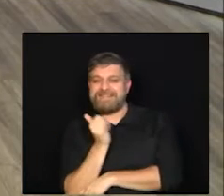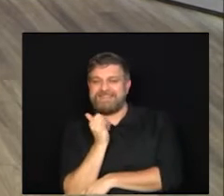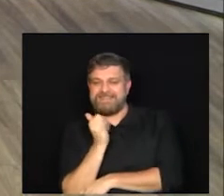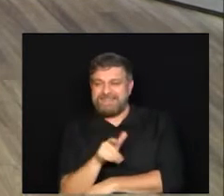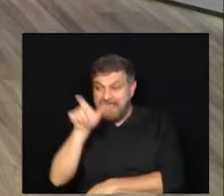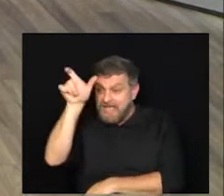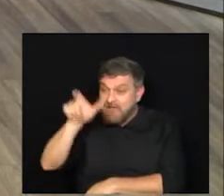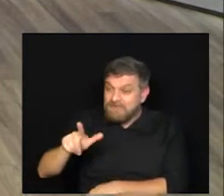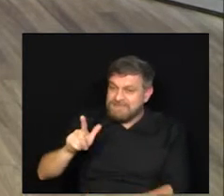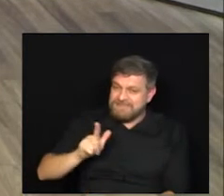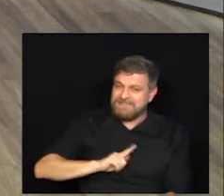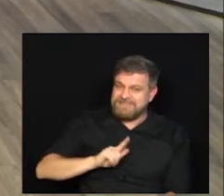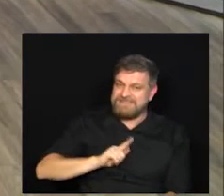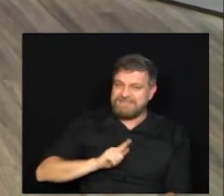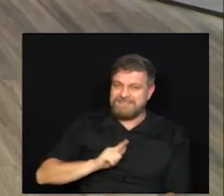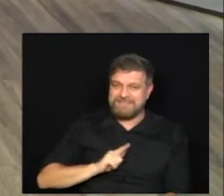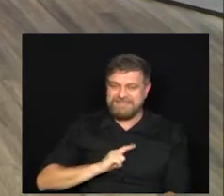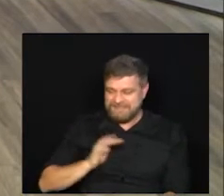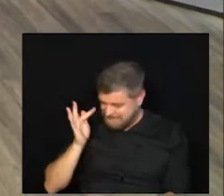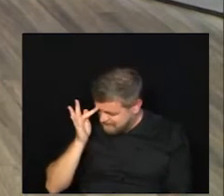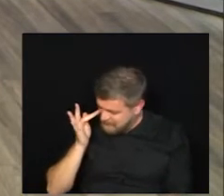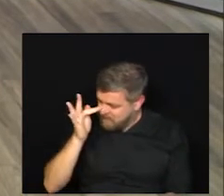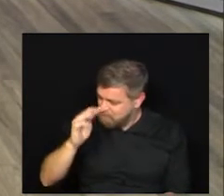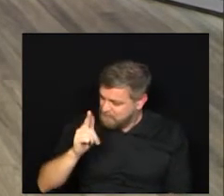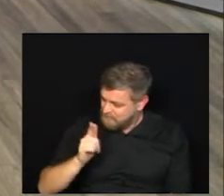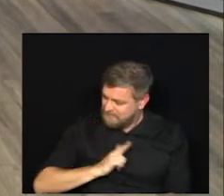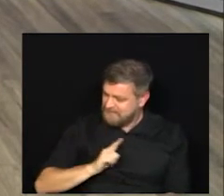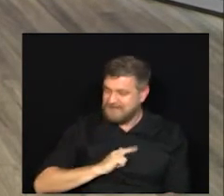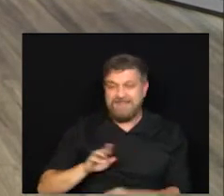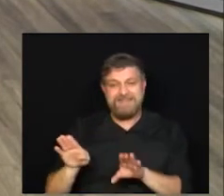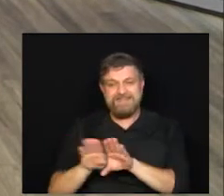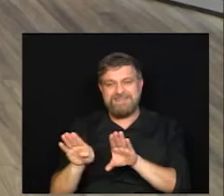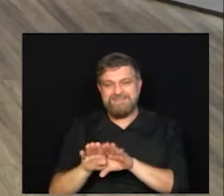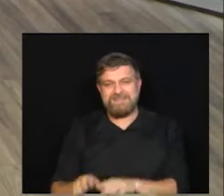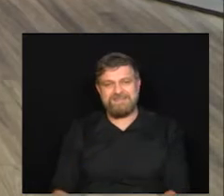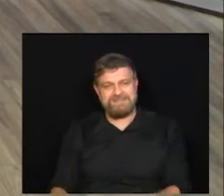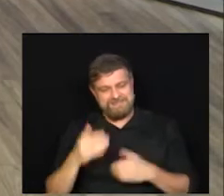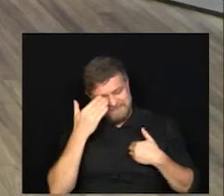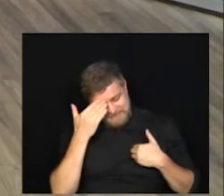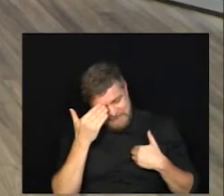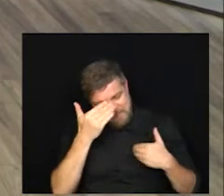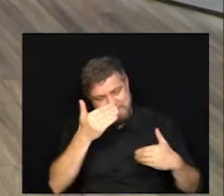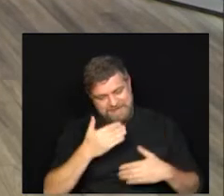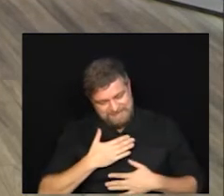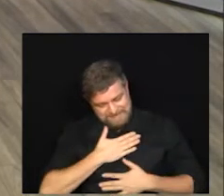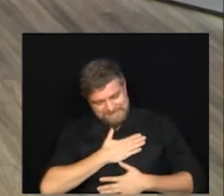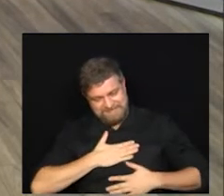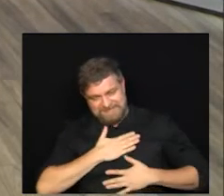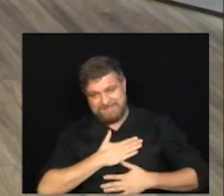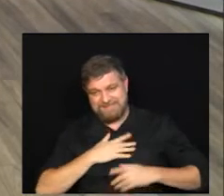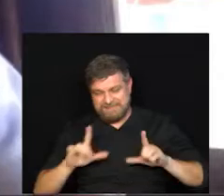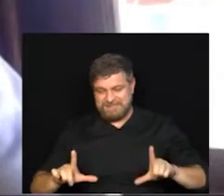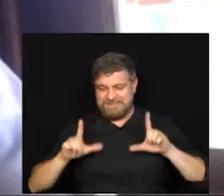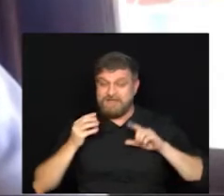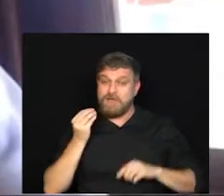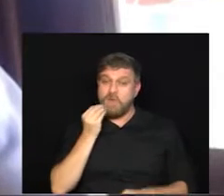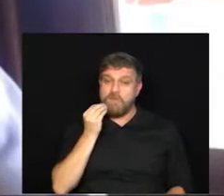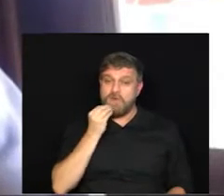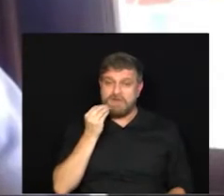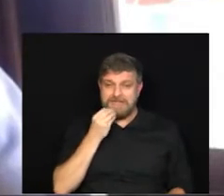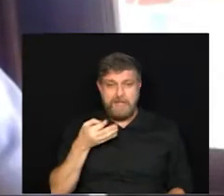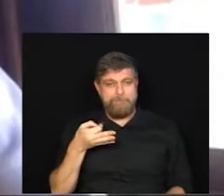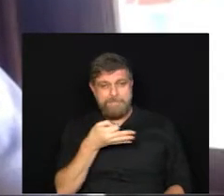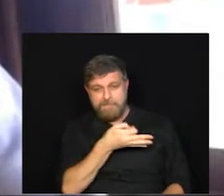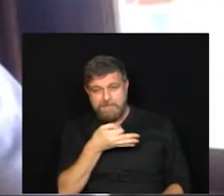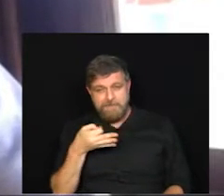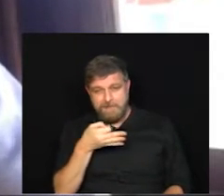você tem e terá daqui para frente. Obrigado. Eu agradeço a vocês a oportunidade de poder